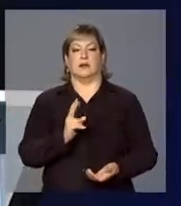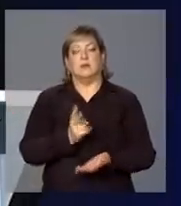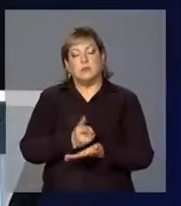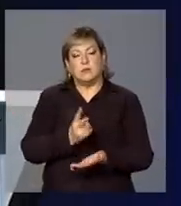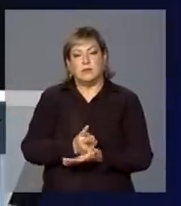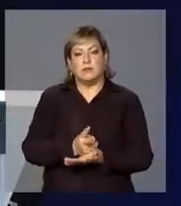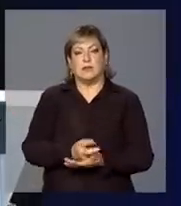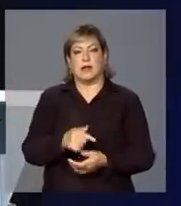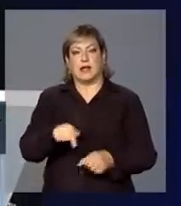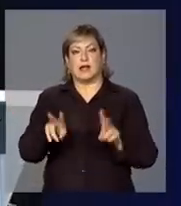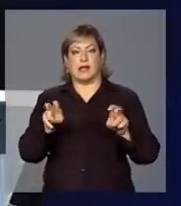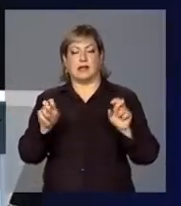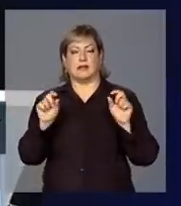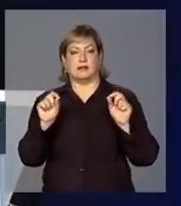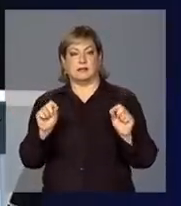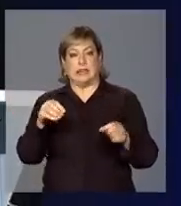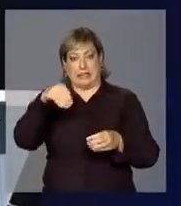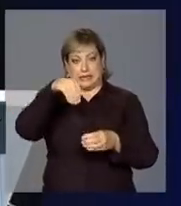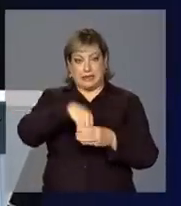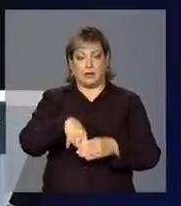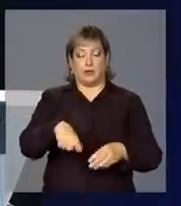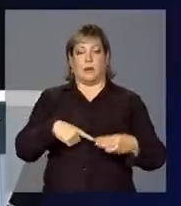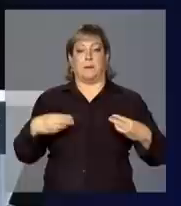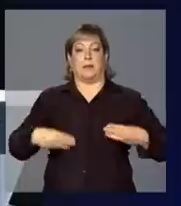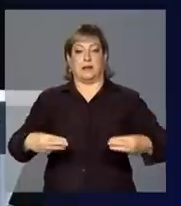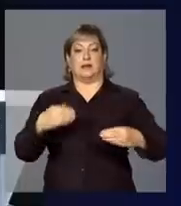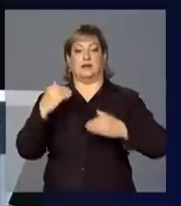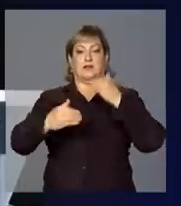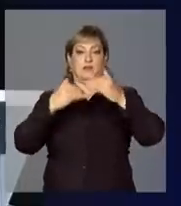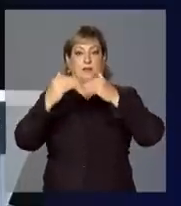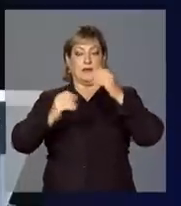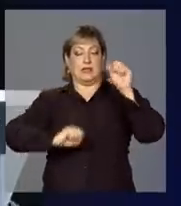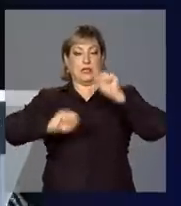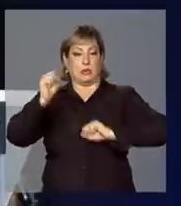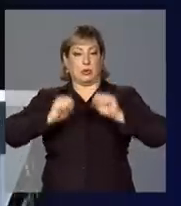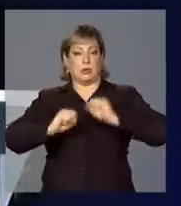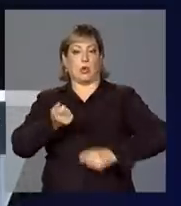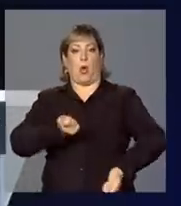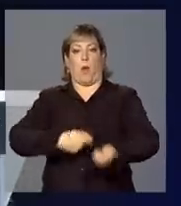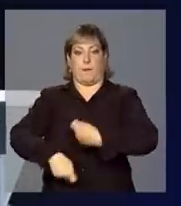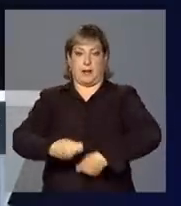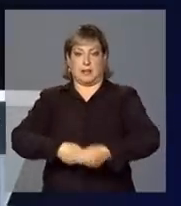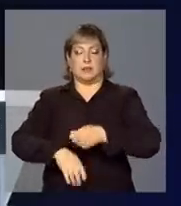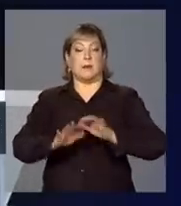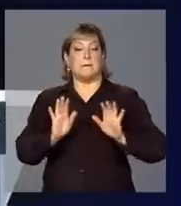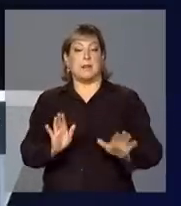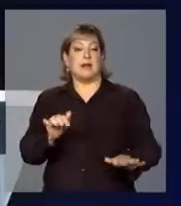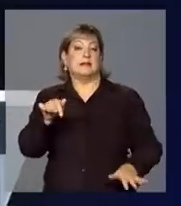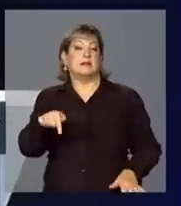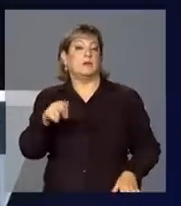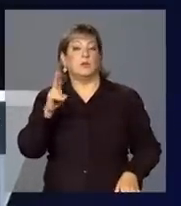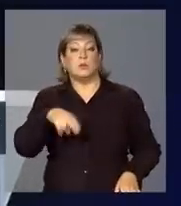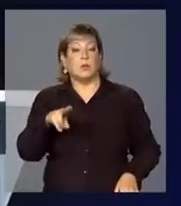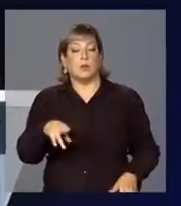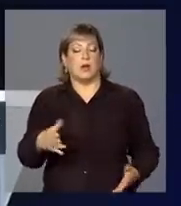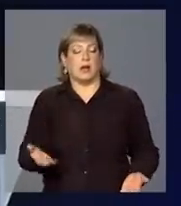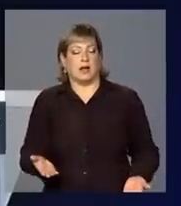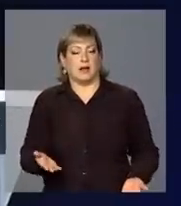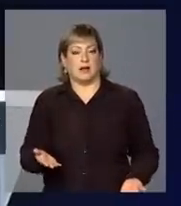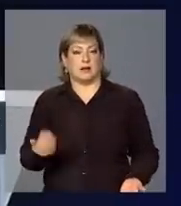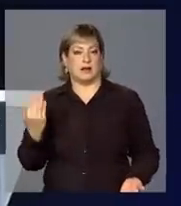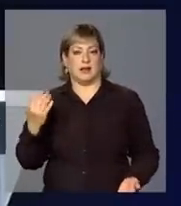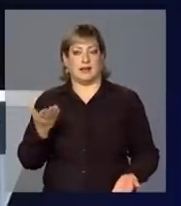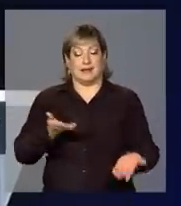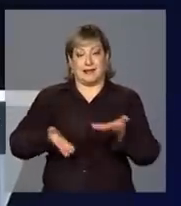questão dentro do Ministério do Desenvolvimento, Indústria e Comércio. Mas ela nunca seria tratada